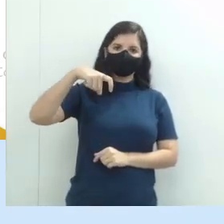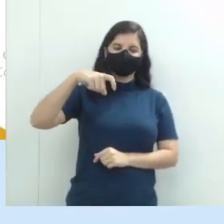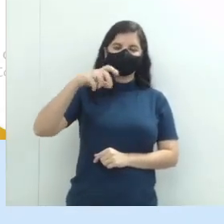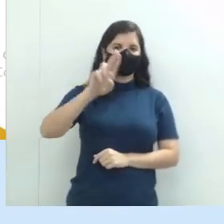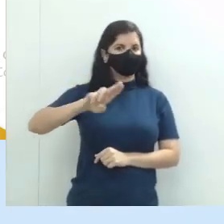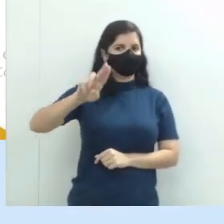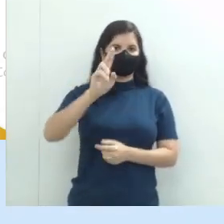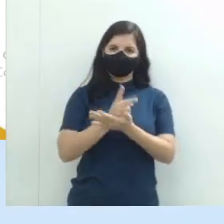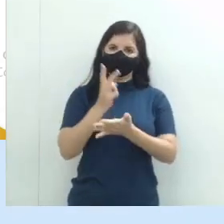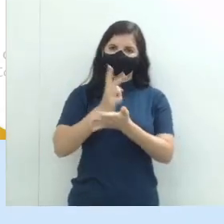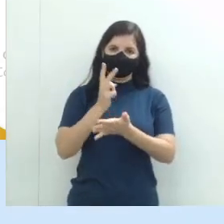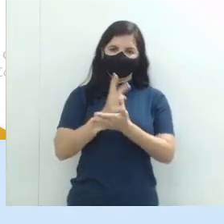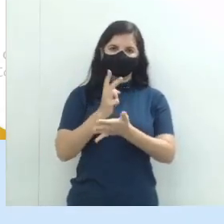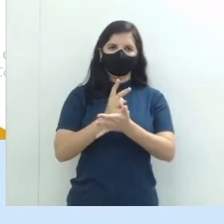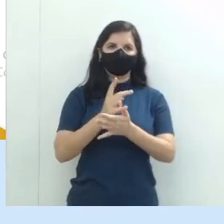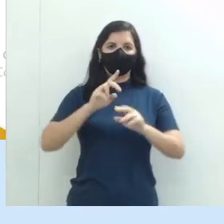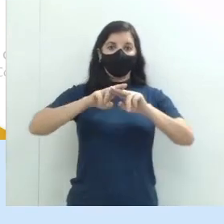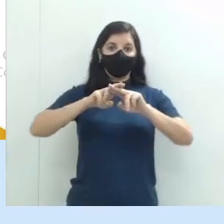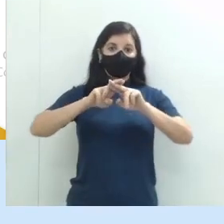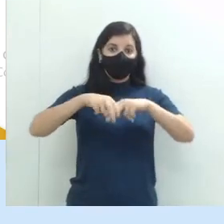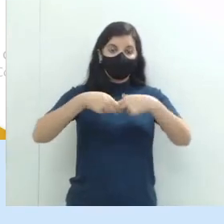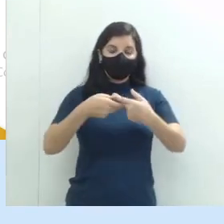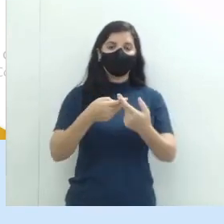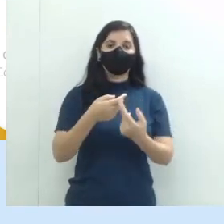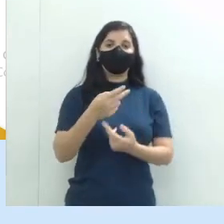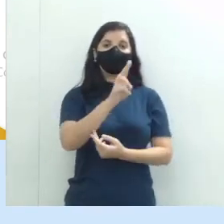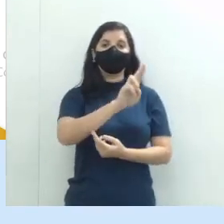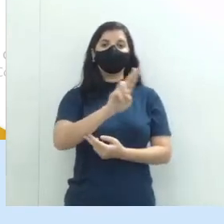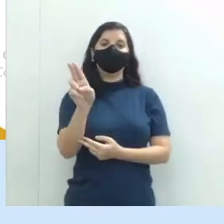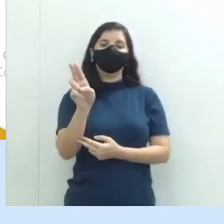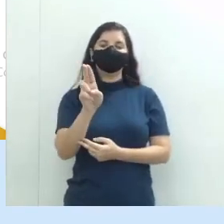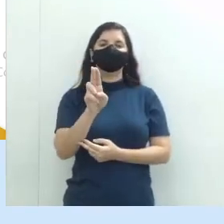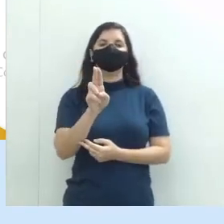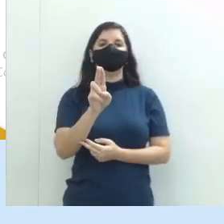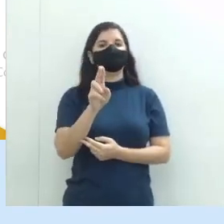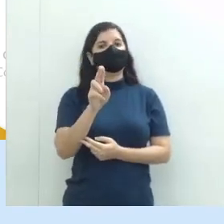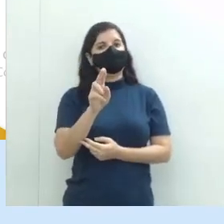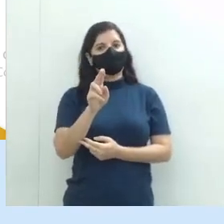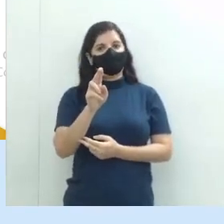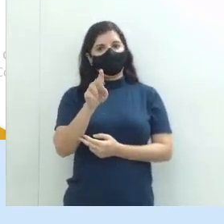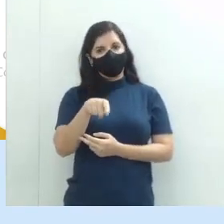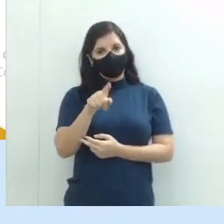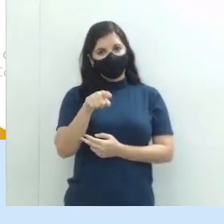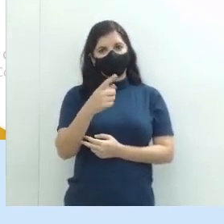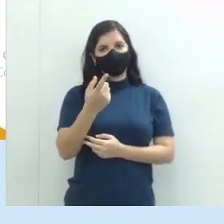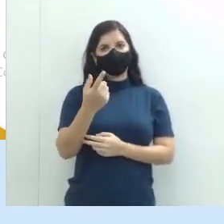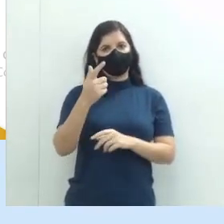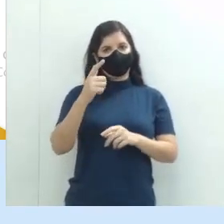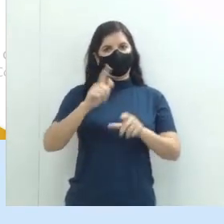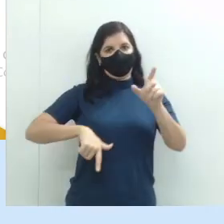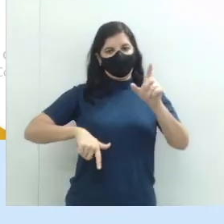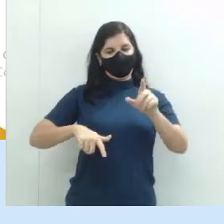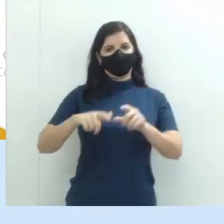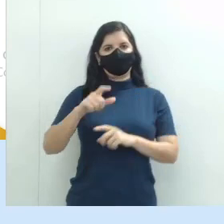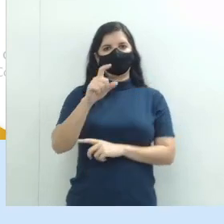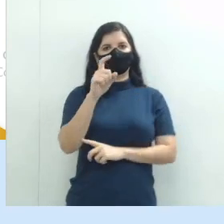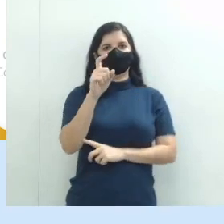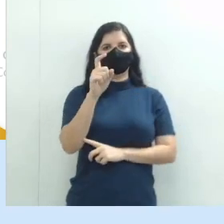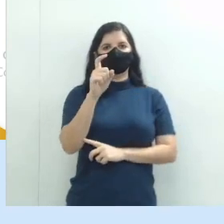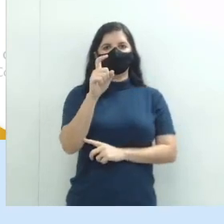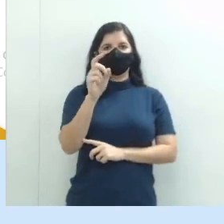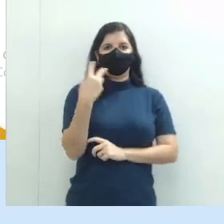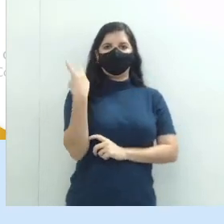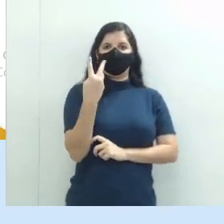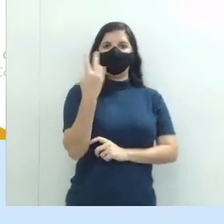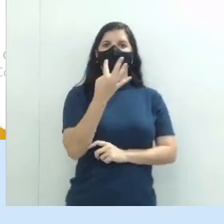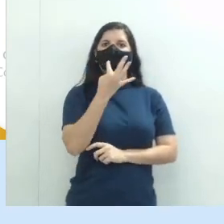usa sempre como x por causa do nome dado a essa incógnita que chamava-se